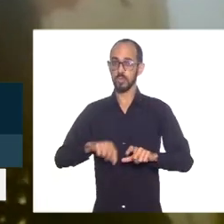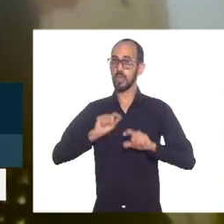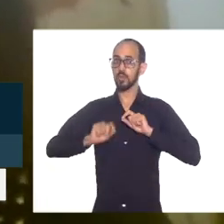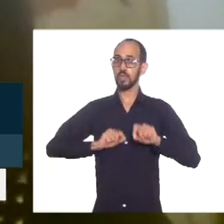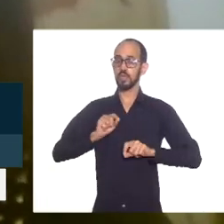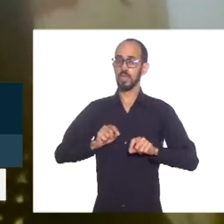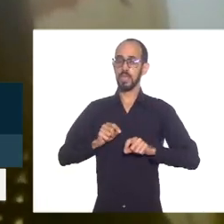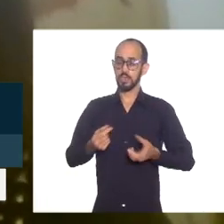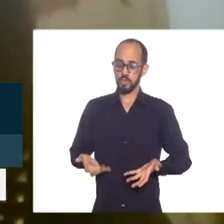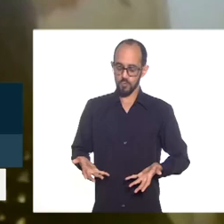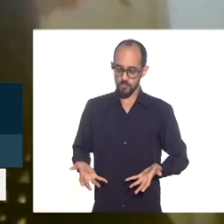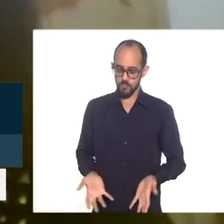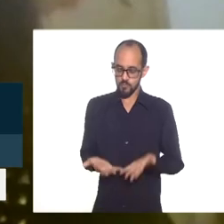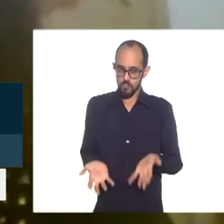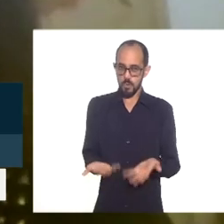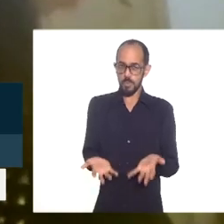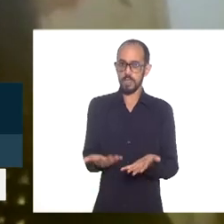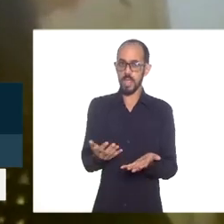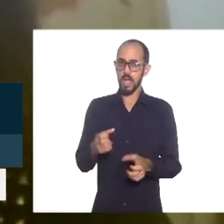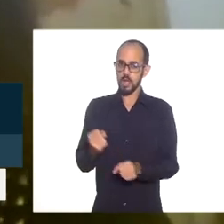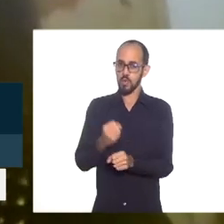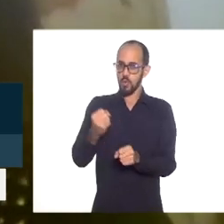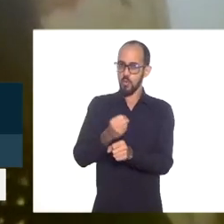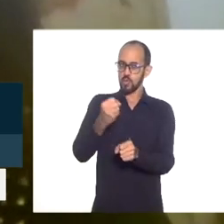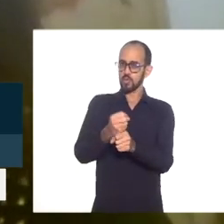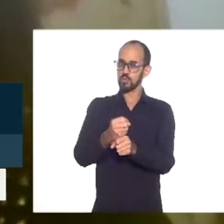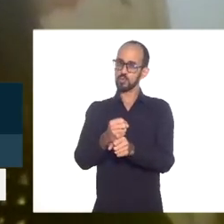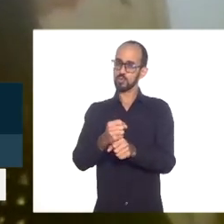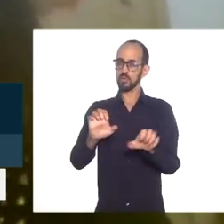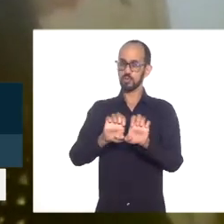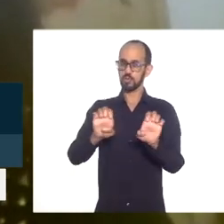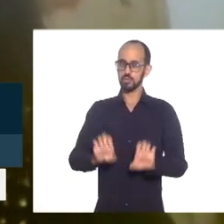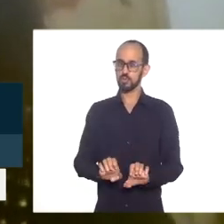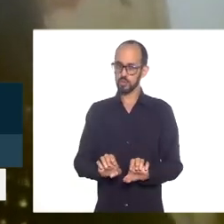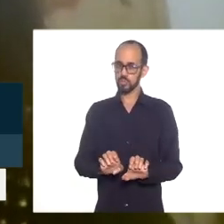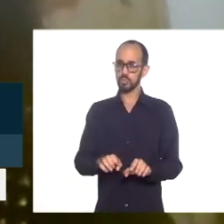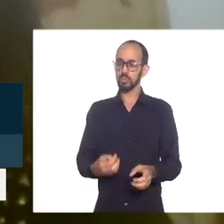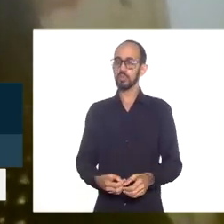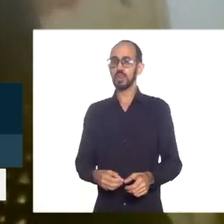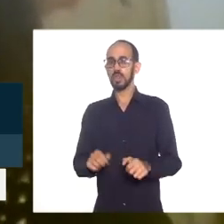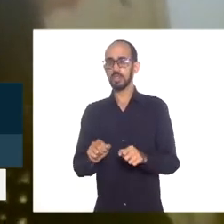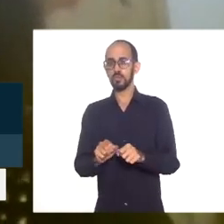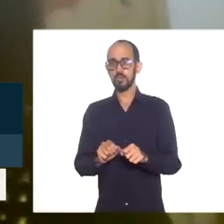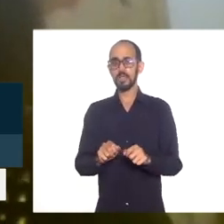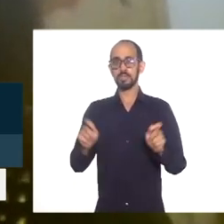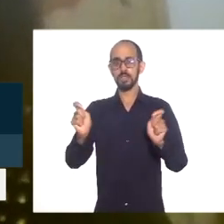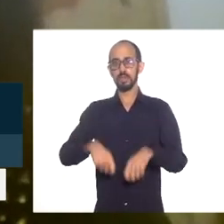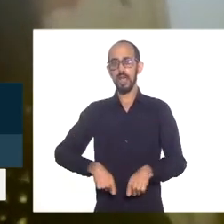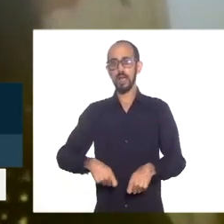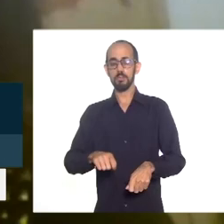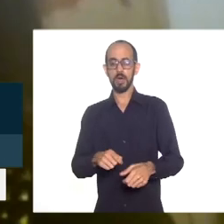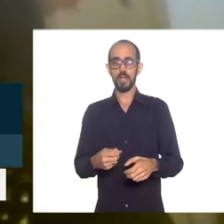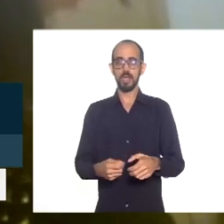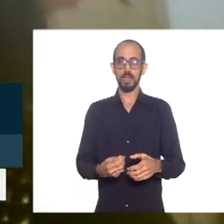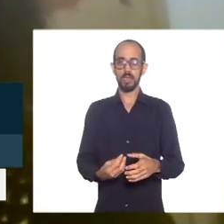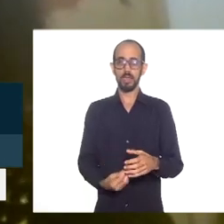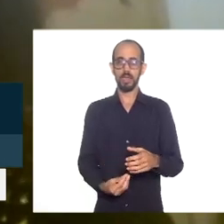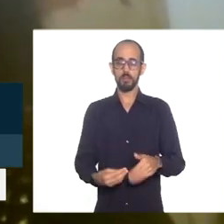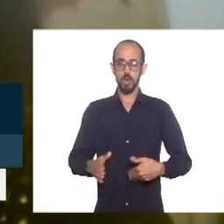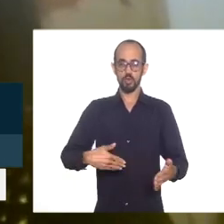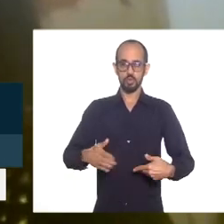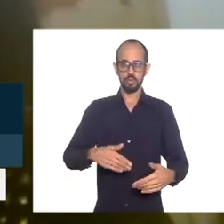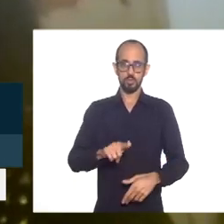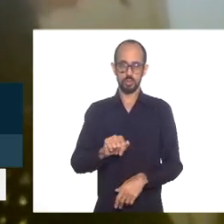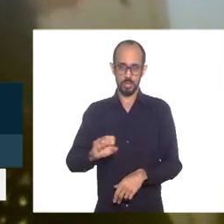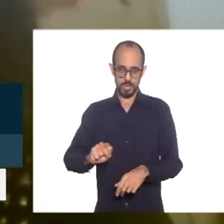de fomentar a construção de infraestrutura que viabilize a produção desse gás, mas mais do